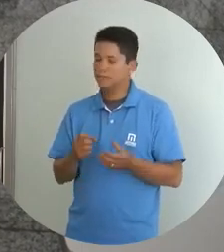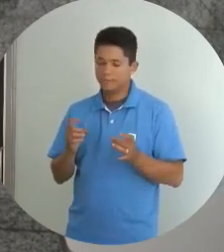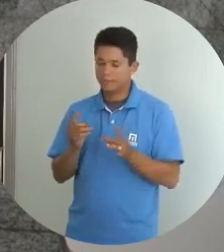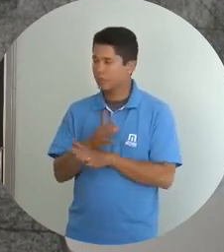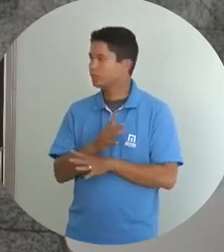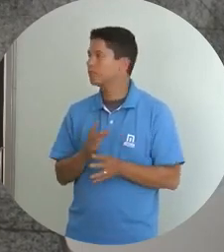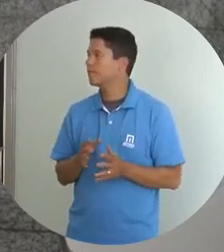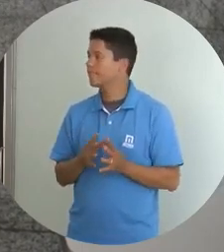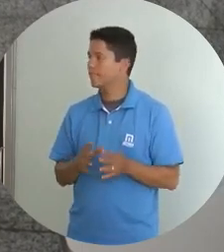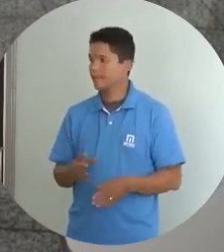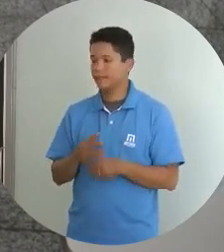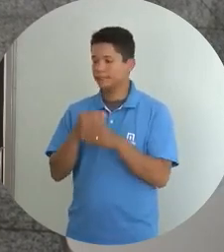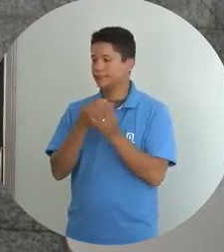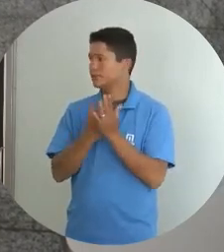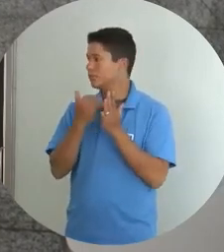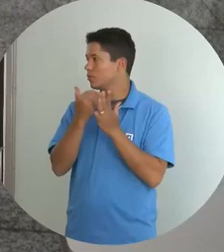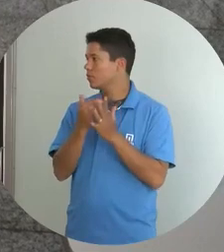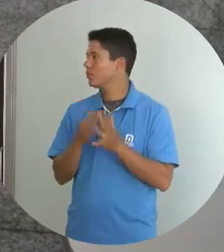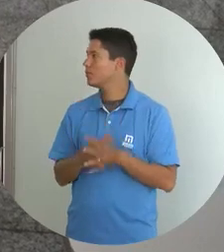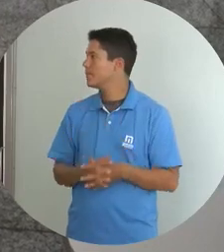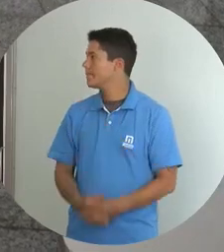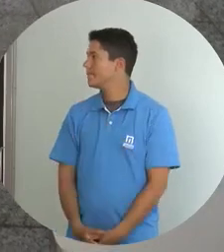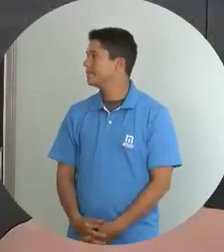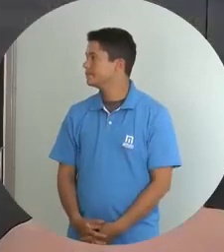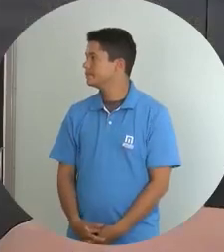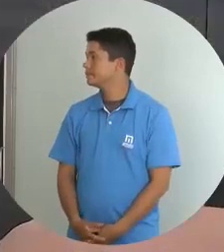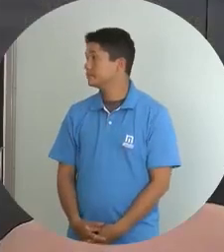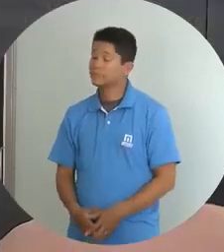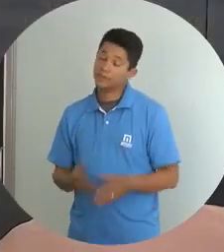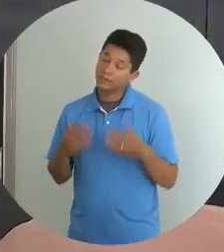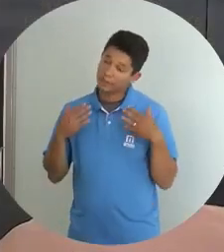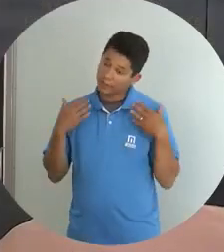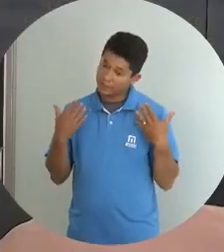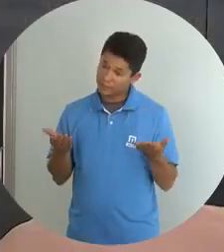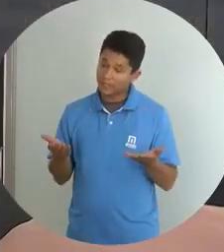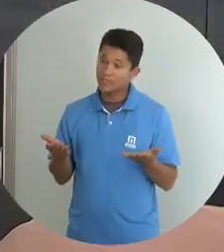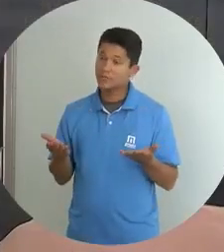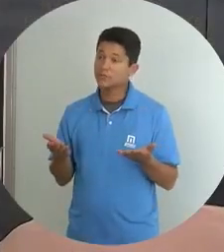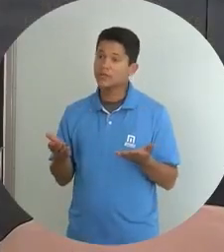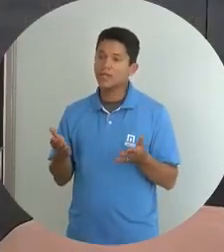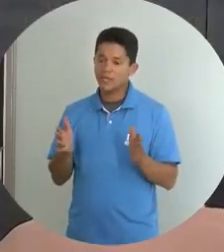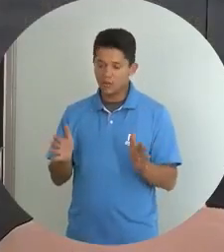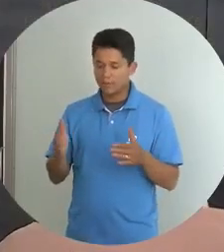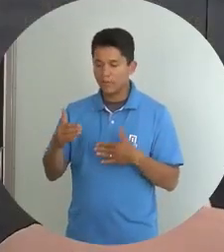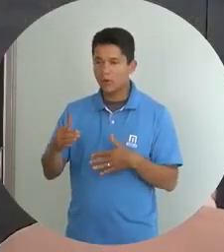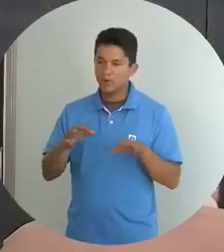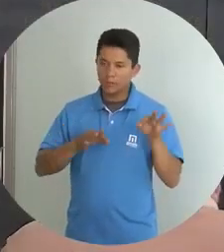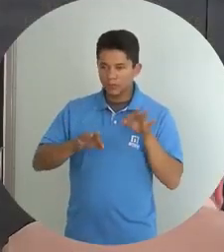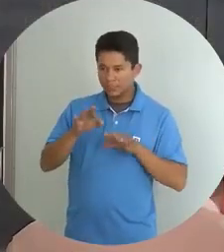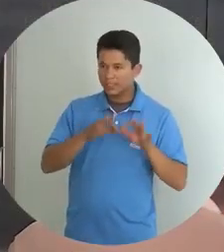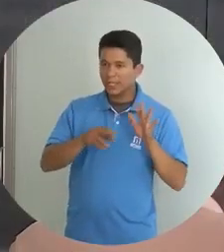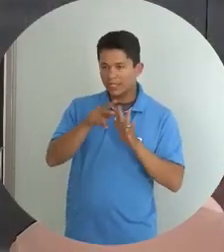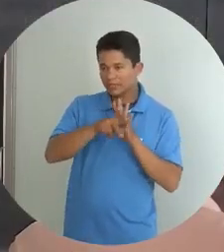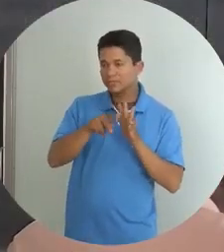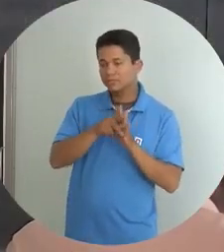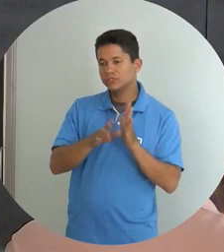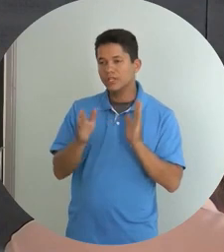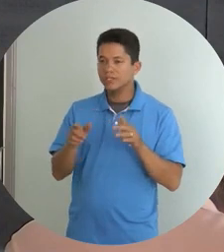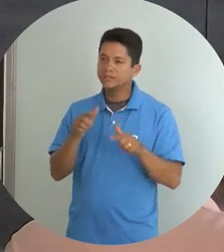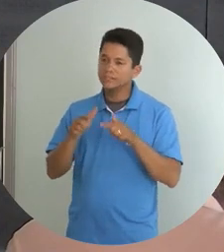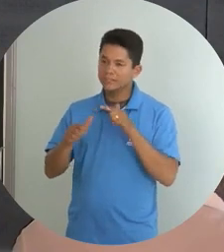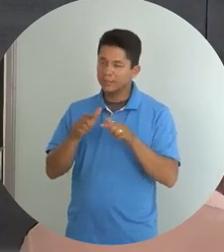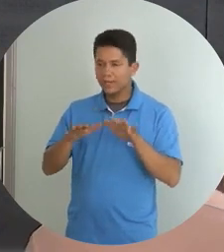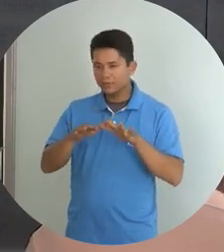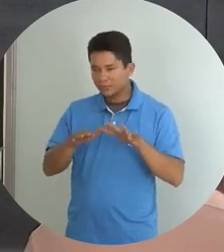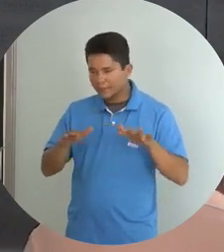para acrescentar um pouquinho. E nesse caso, como é um bloco projetado, além de deixar como você pode trabalhar a superfície ali,